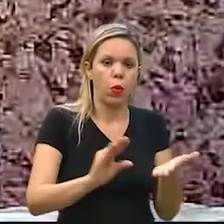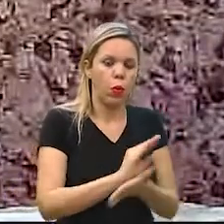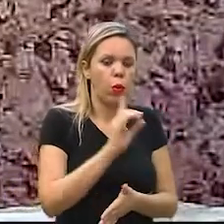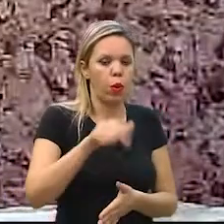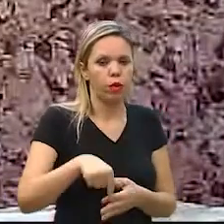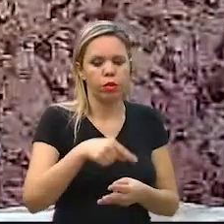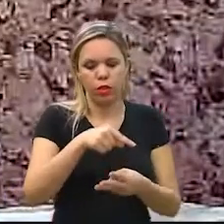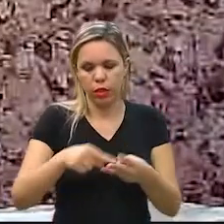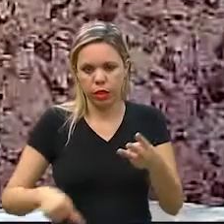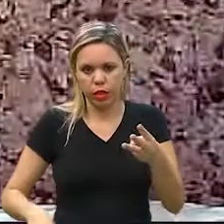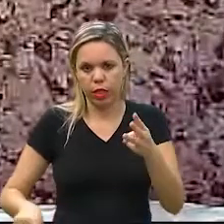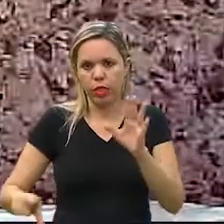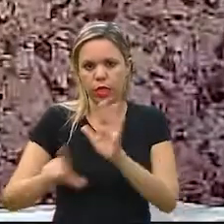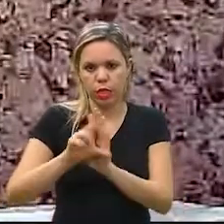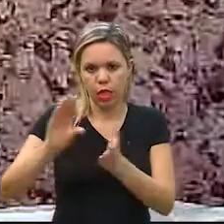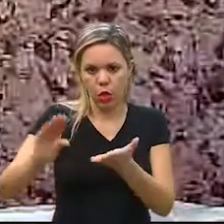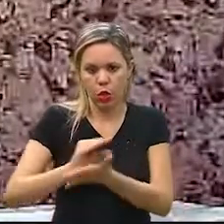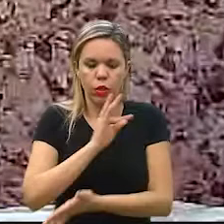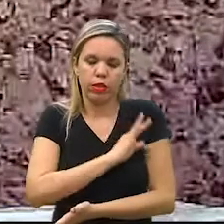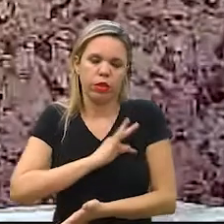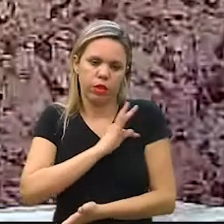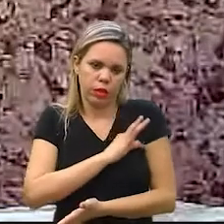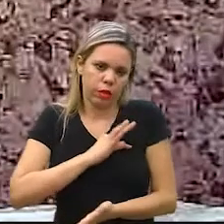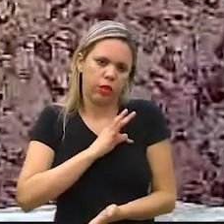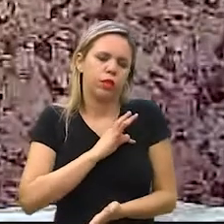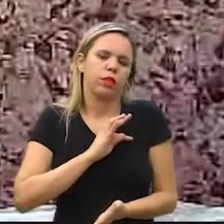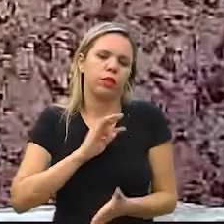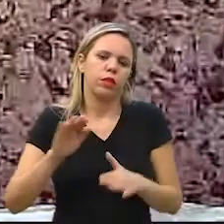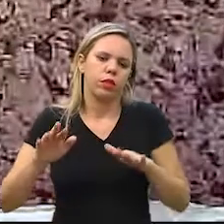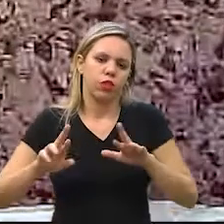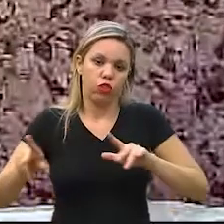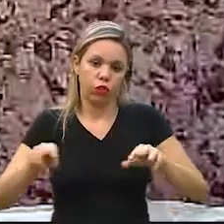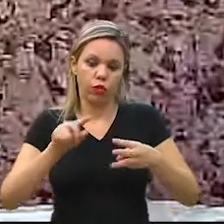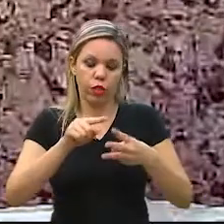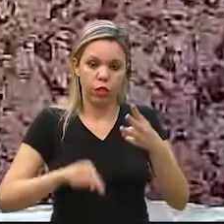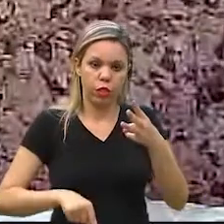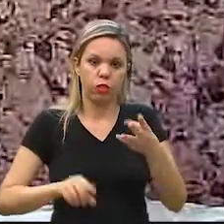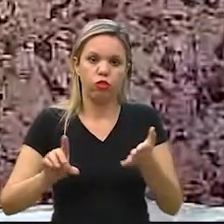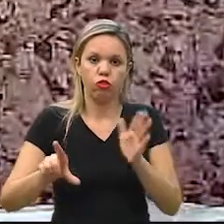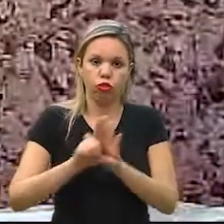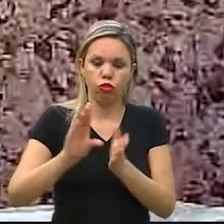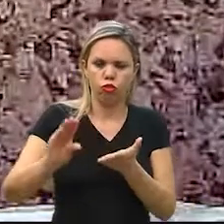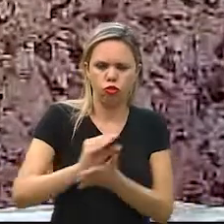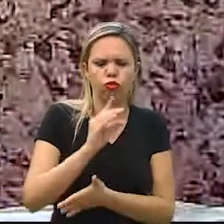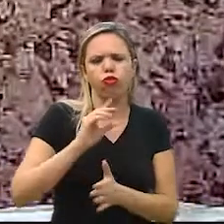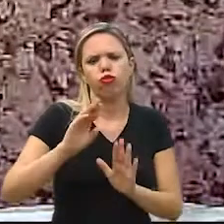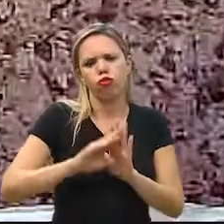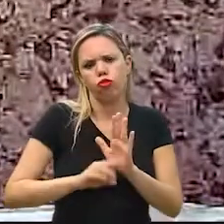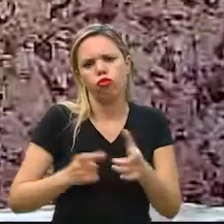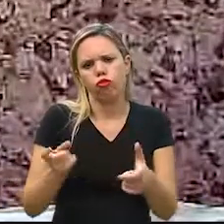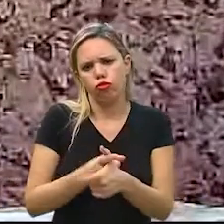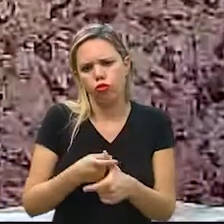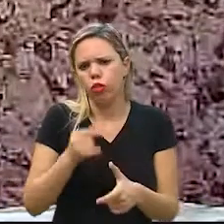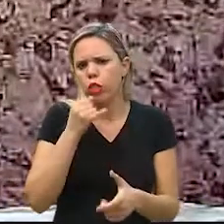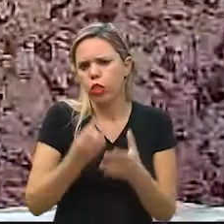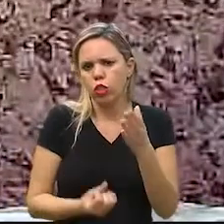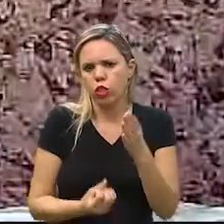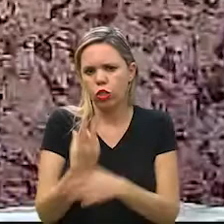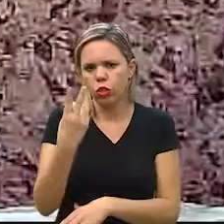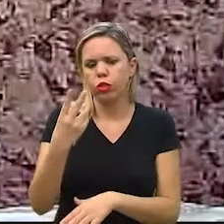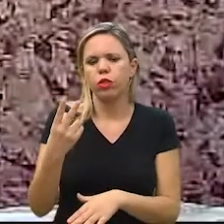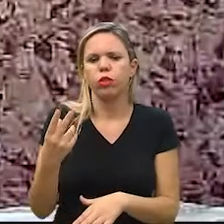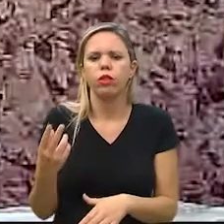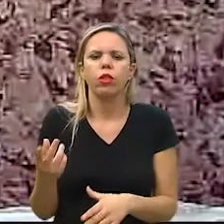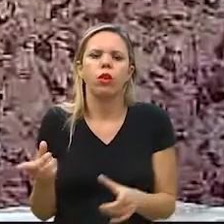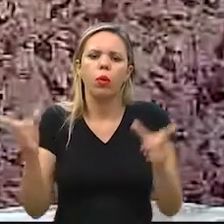a mais técnica, ela vai estabelecer parâmetros para o endividamento, parâmetros para gerar o